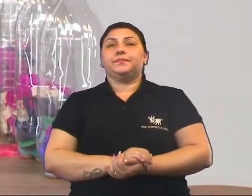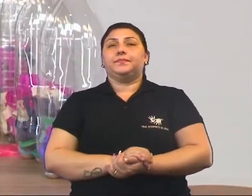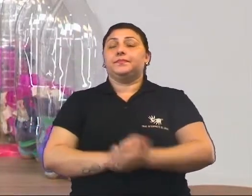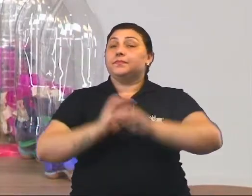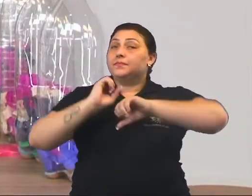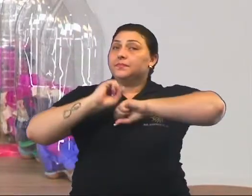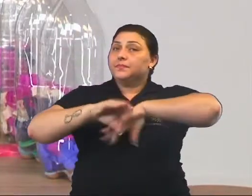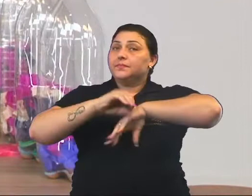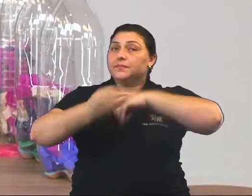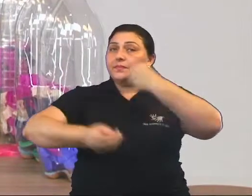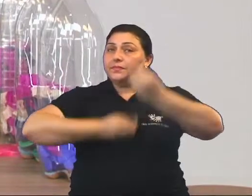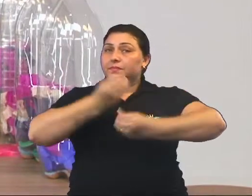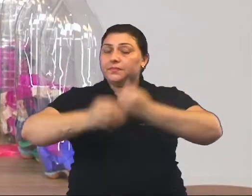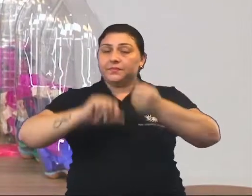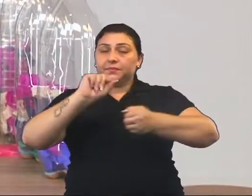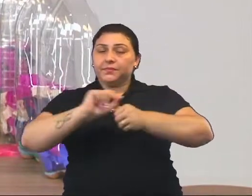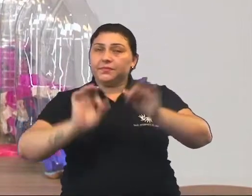de